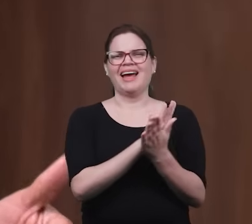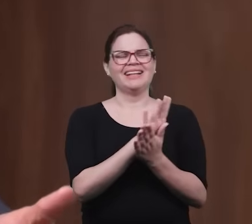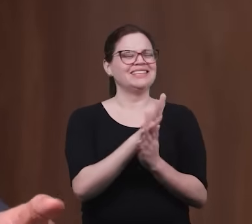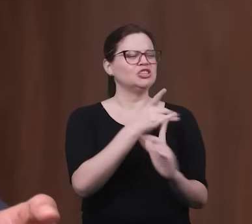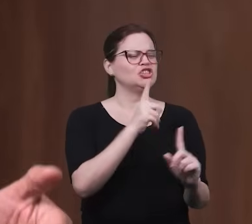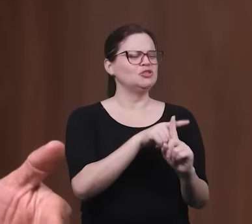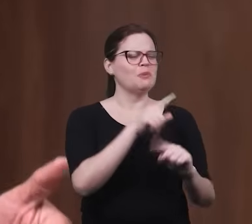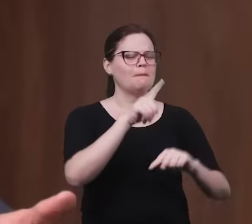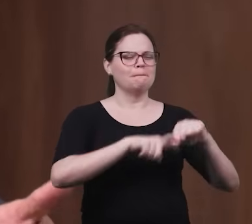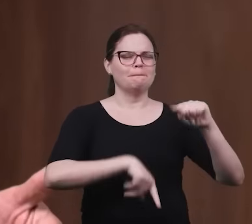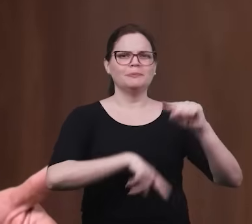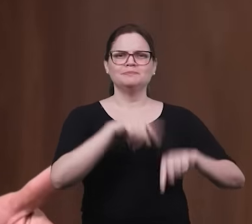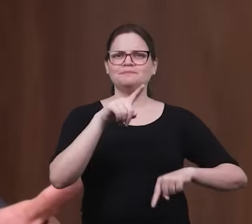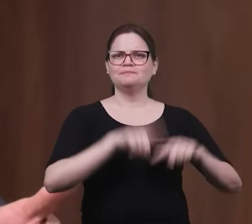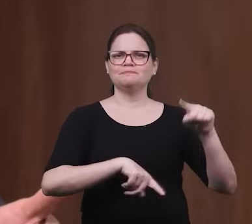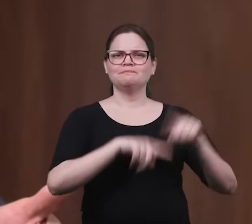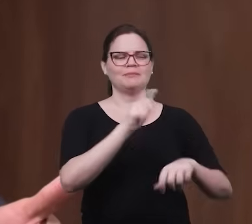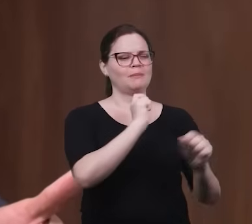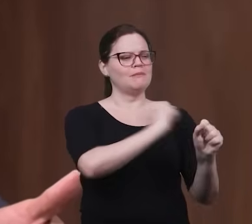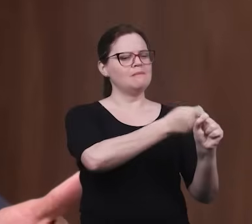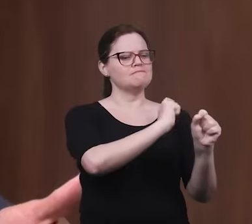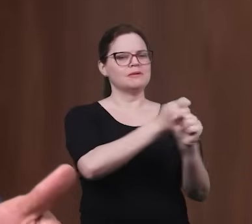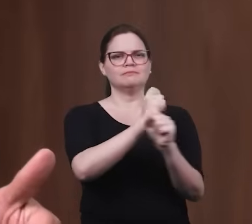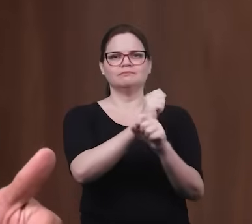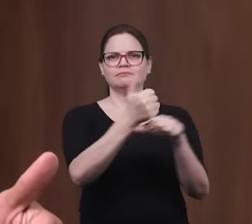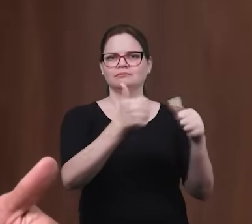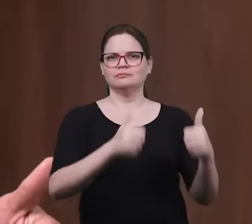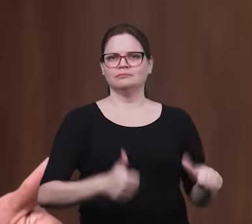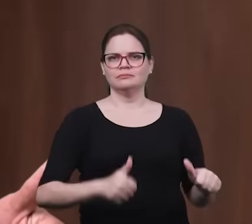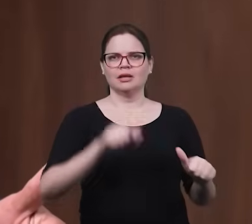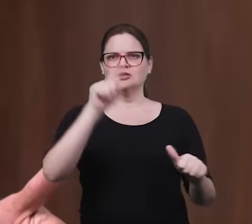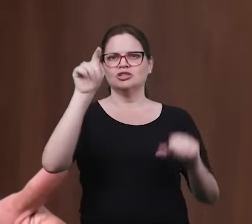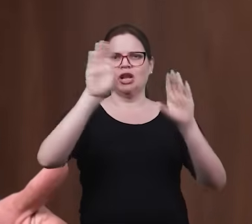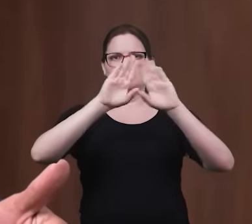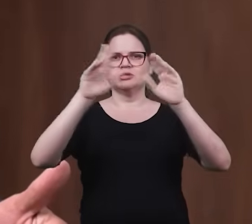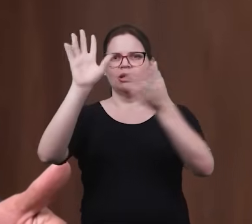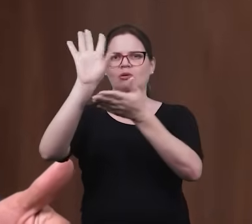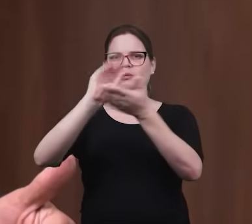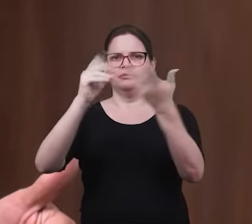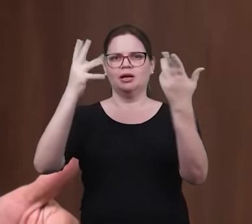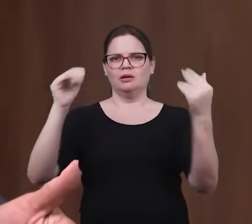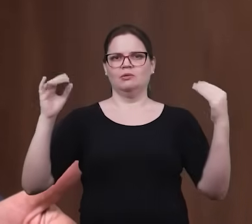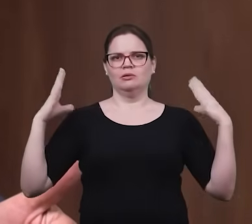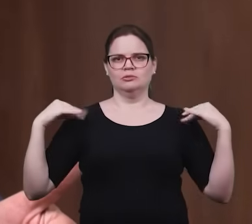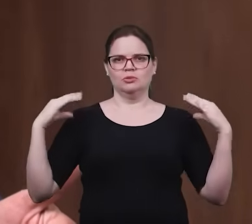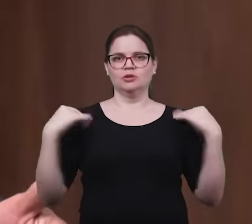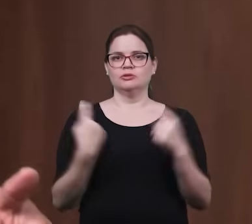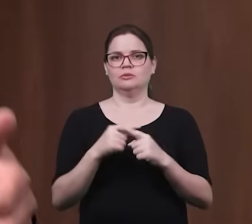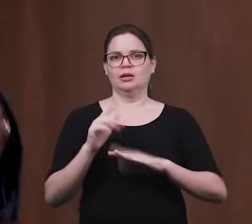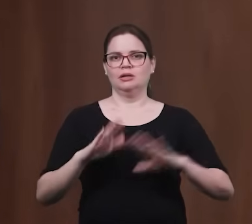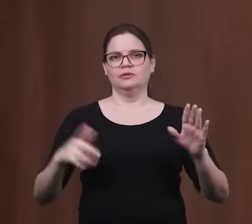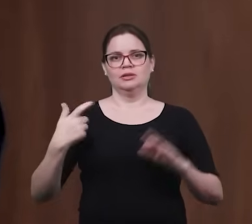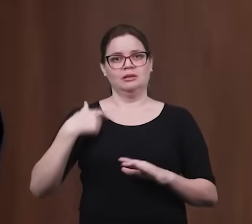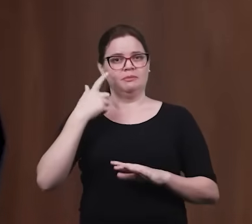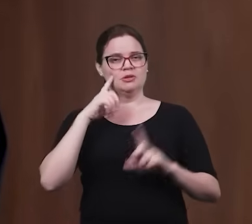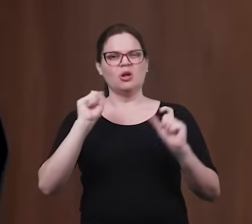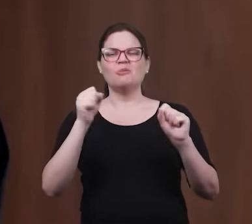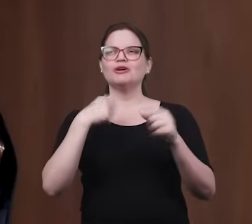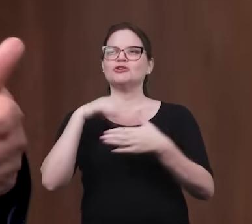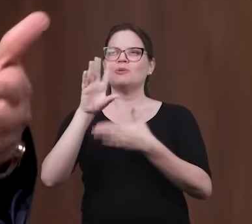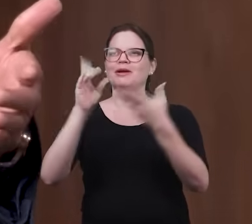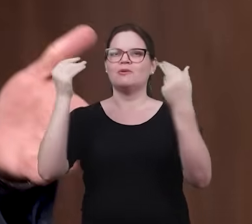nenhum tipo de objeto de escultura, nem do que é no céu. E foi muito importante dizer isso, porque senão eles iam achar que